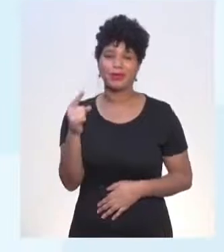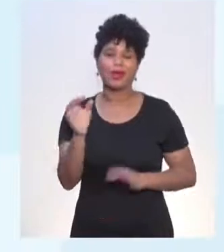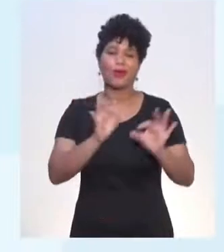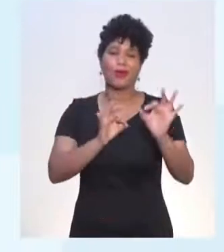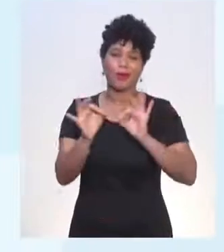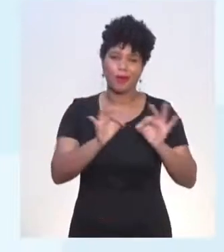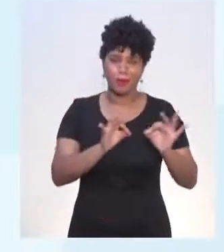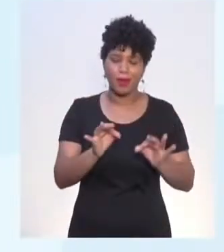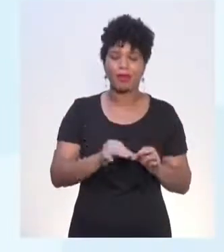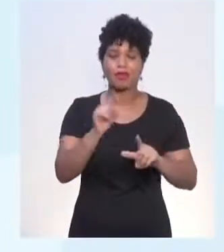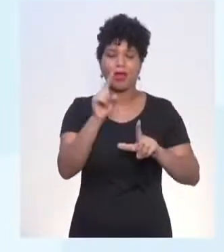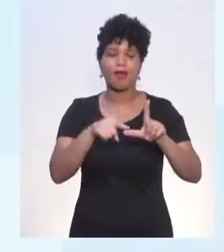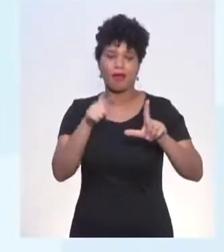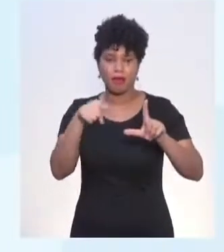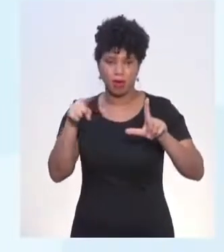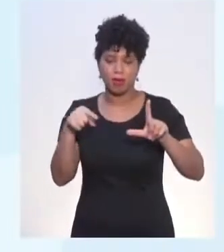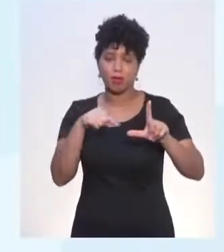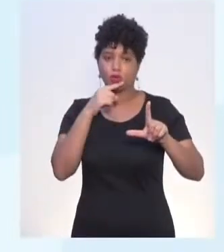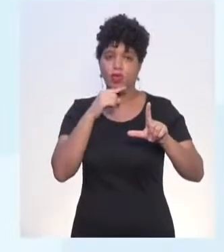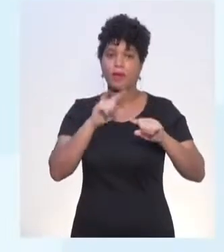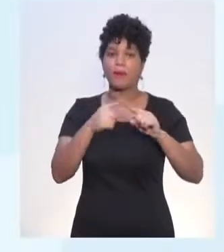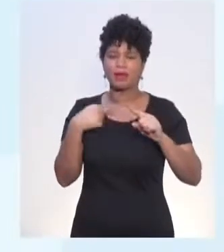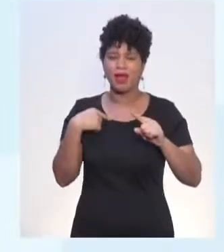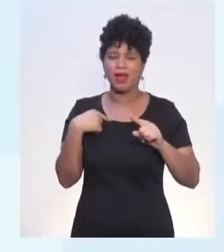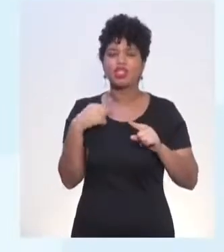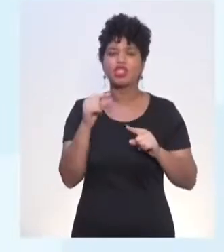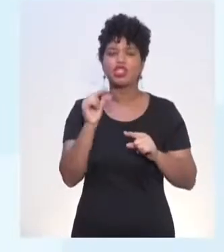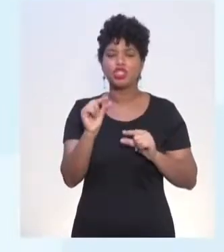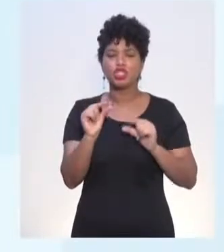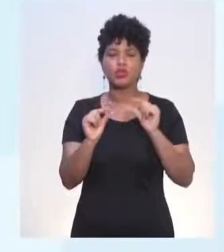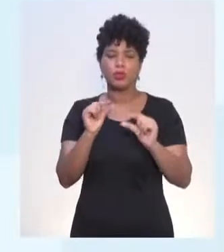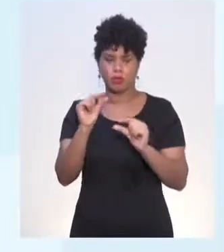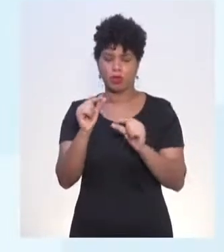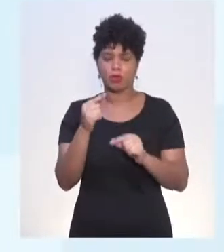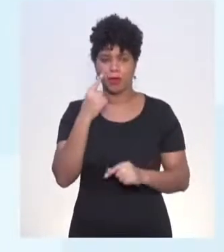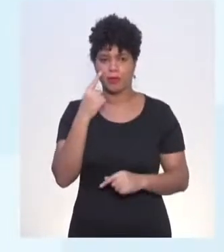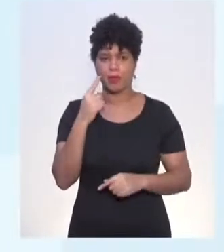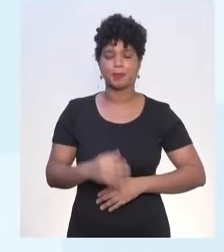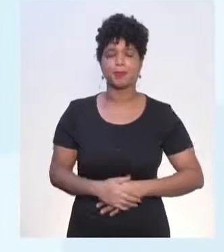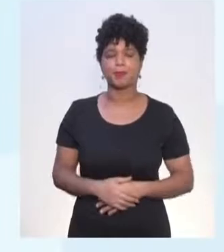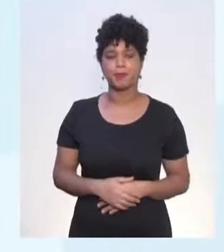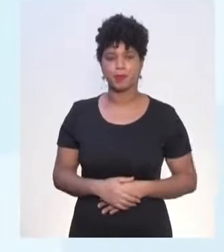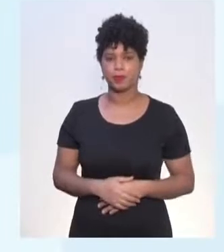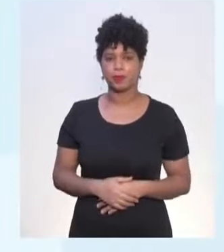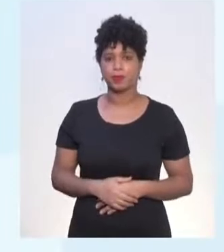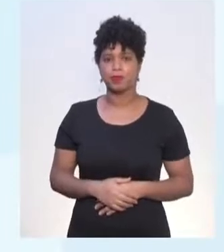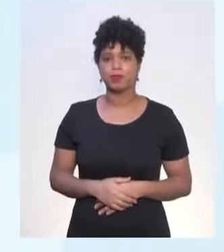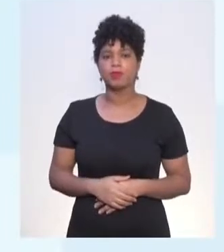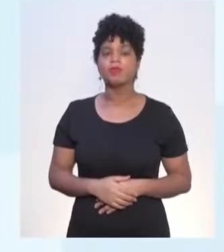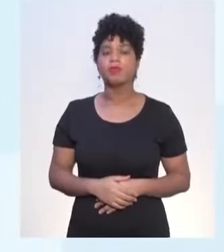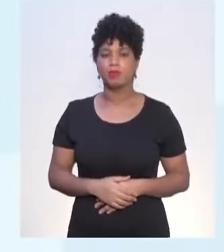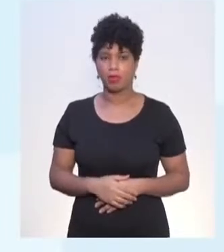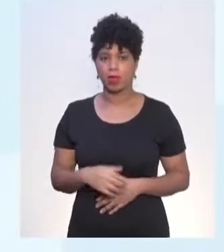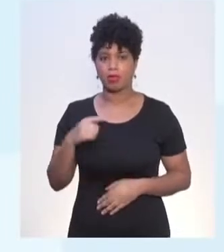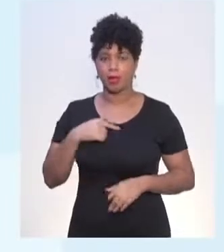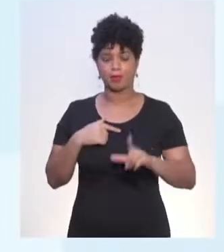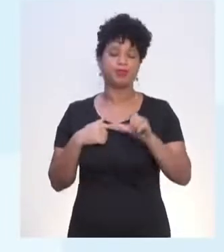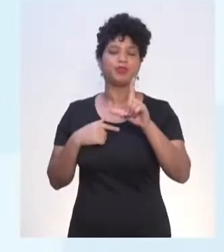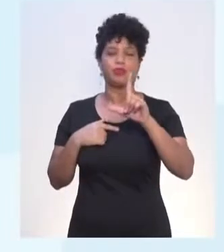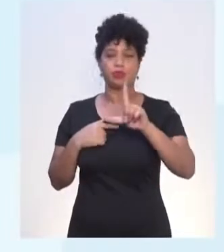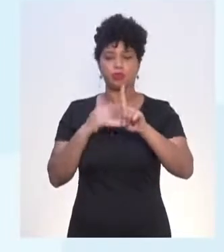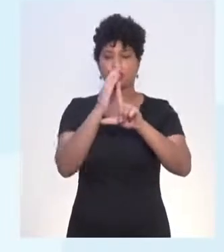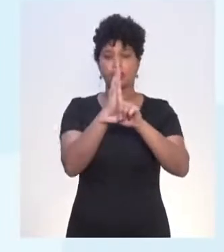gráfico, vocês fazerem, eu vou fazer bem aos poucos aí com vocês. Então, a ideia é a seguinte, ó. No plano